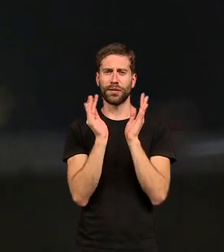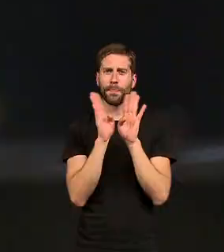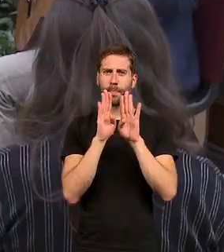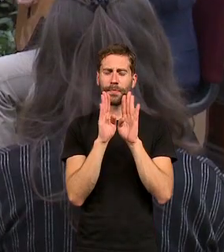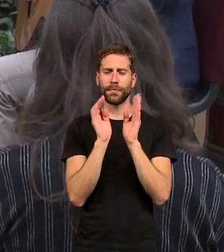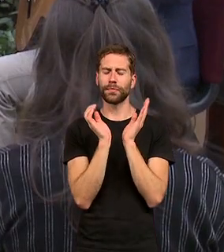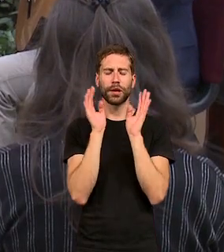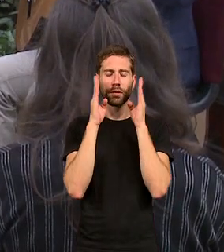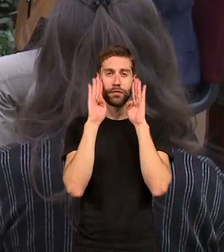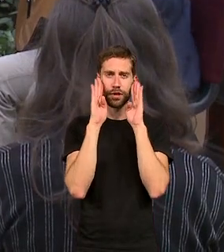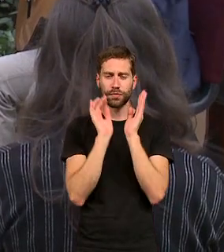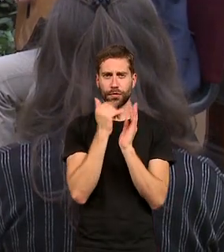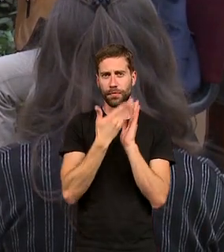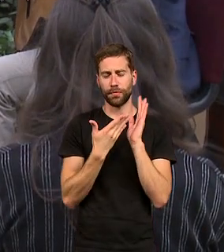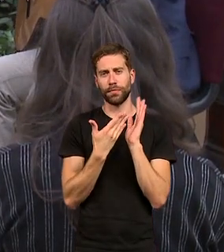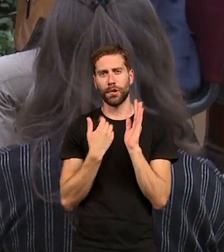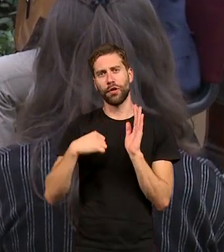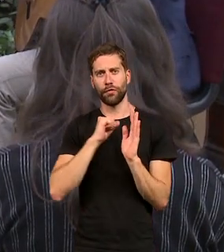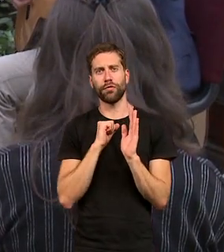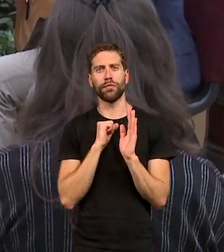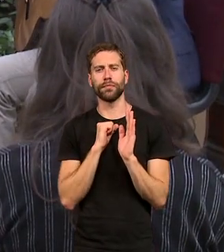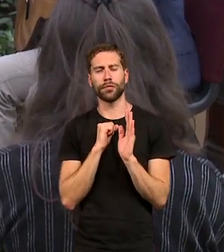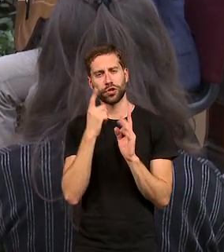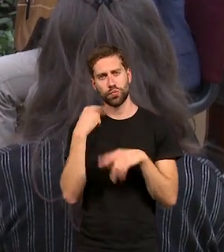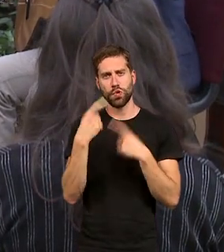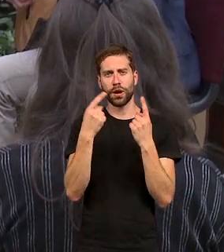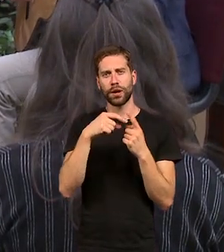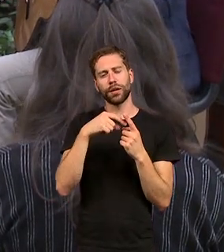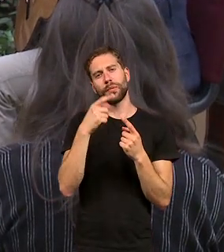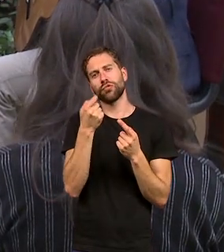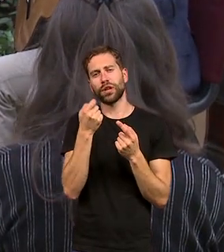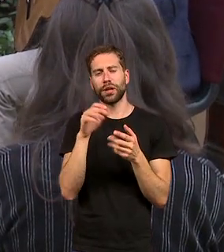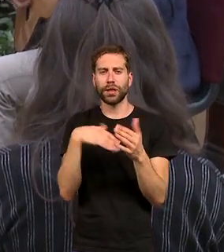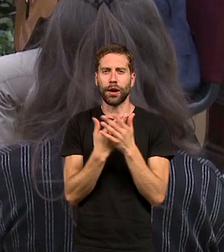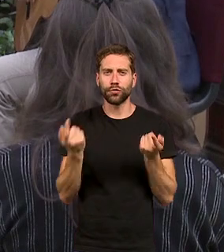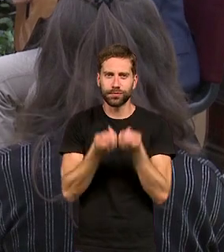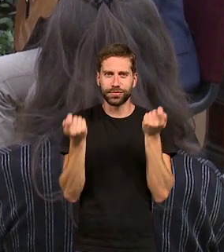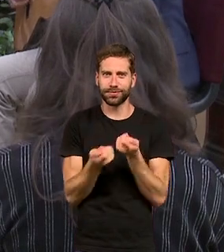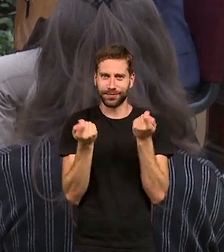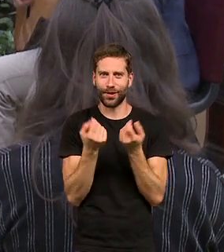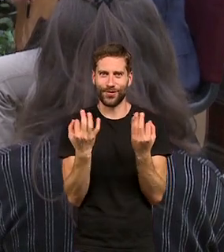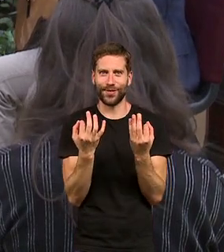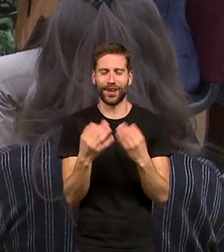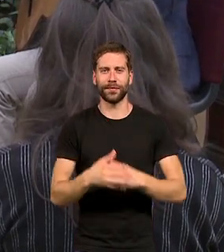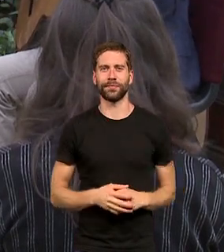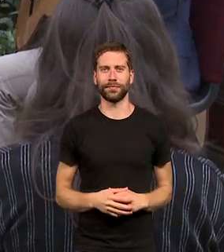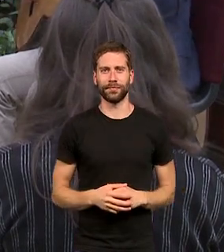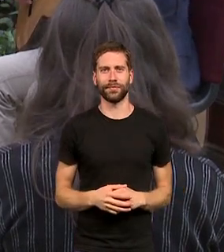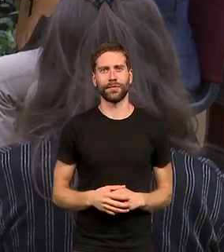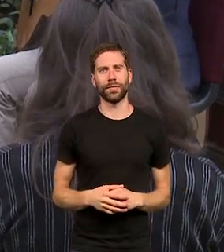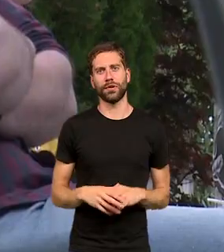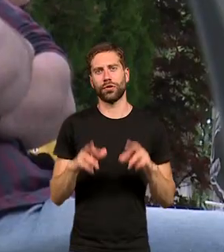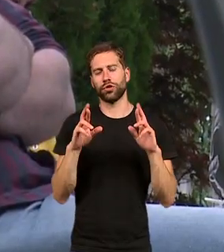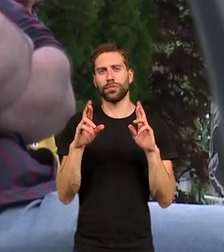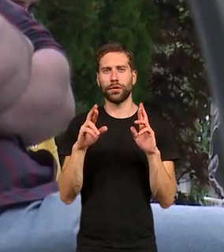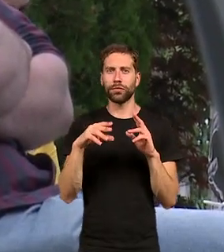permitir que haja mais gente a ver estes artistas. Também é uma forma de divulgação, não é? E pode ser que isto depois